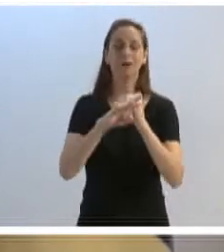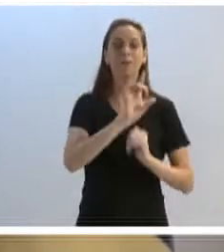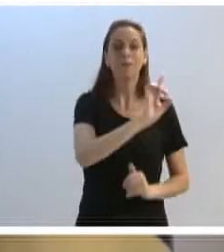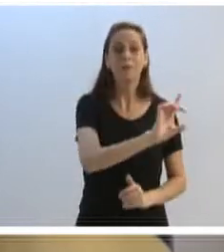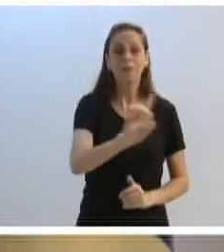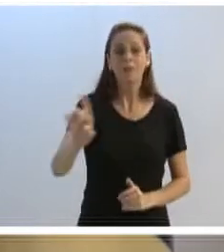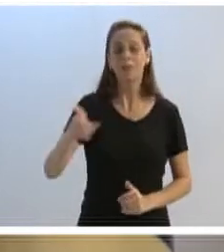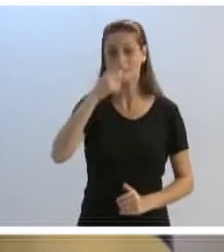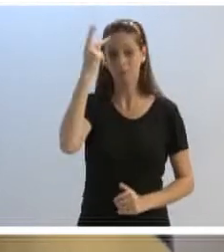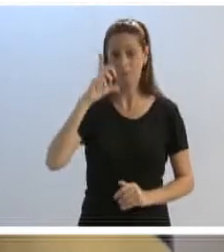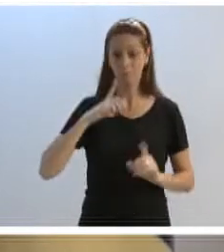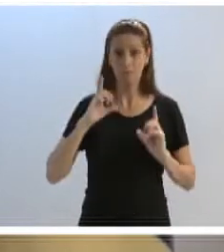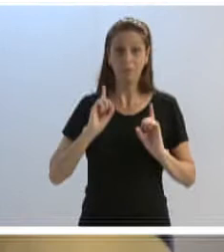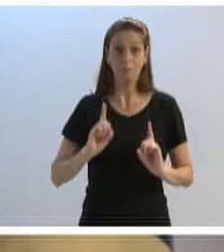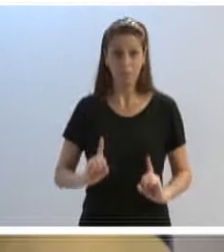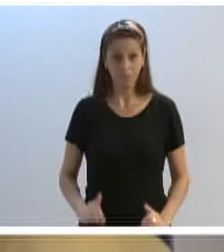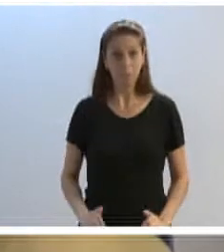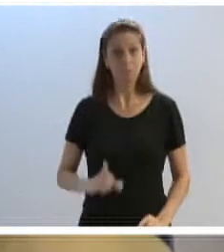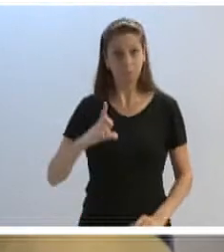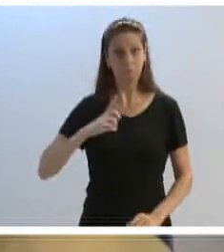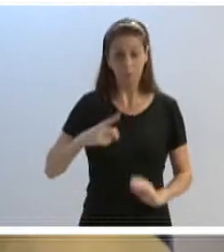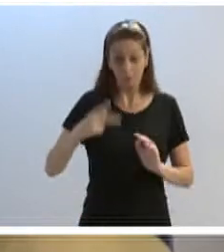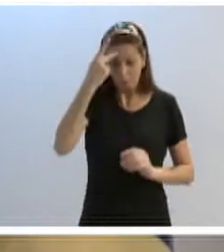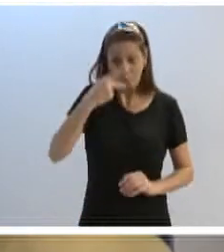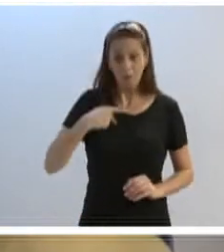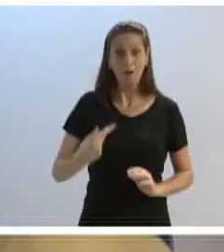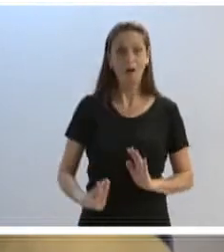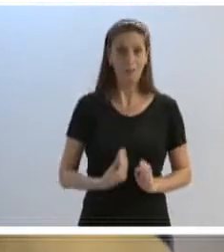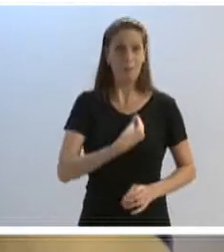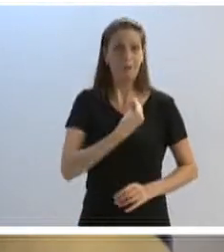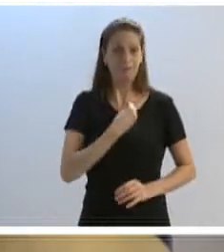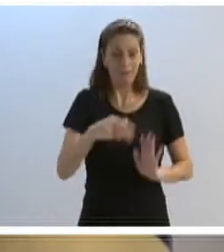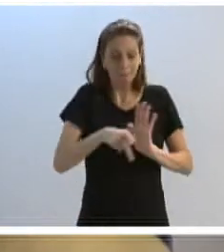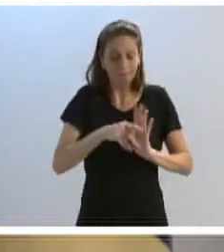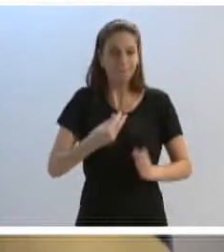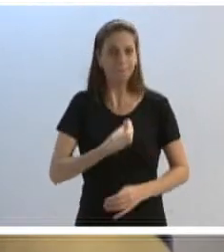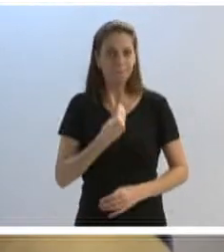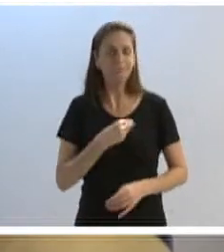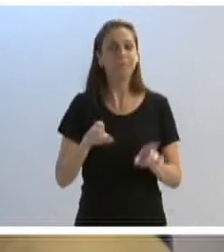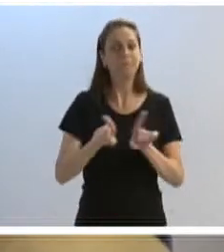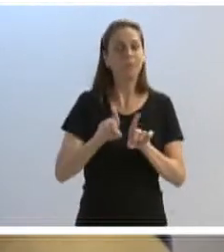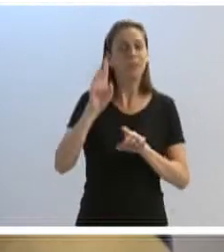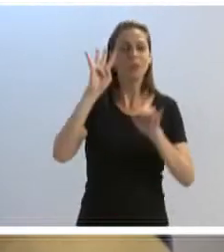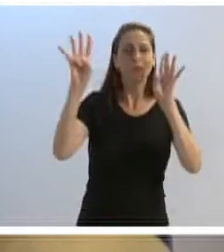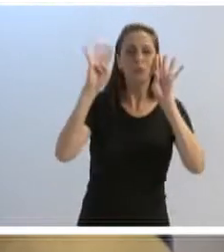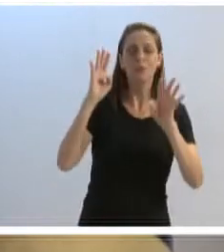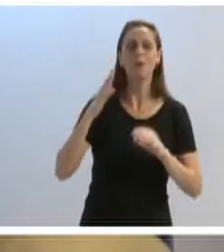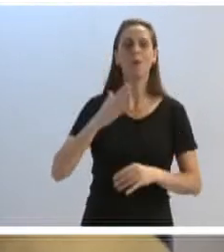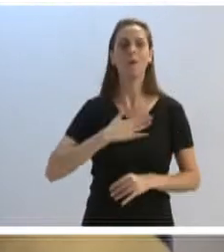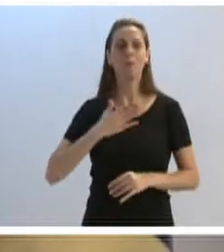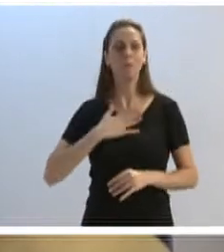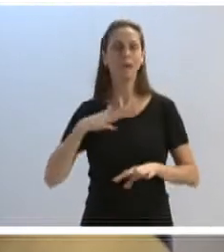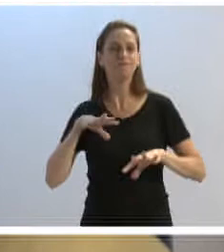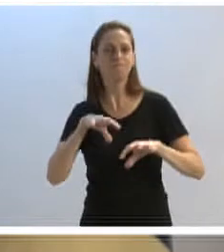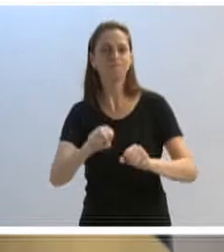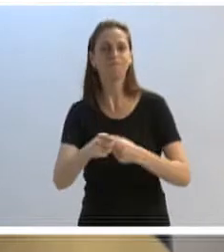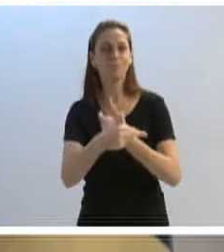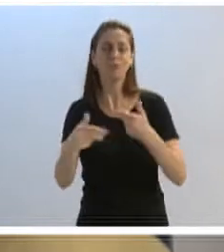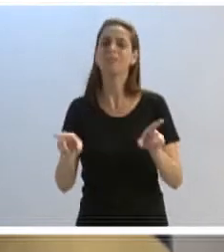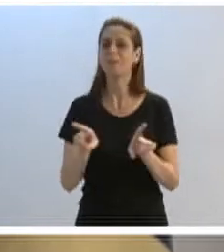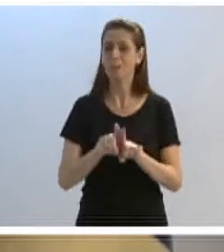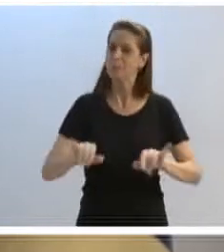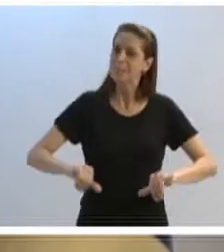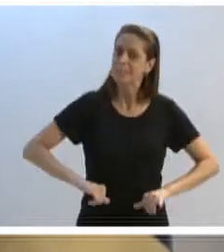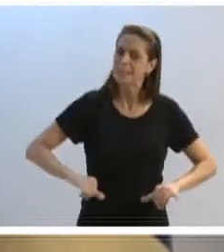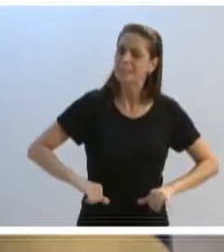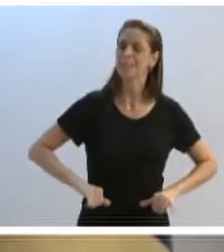com deficiência tem sua vida, suas aspirações, suas conquistas e suas dores.